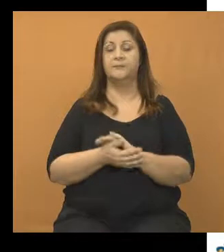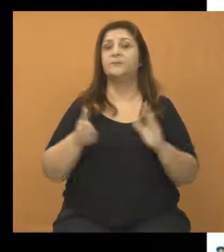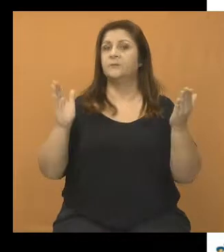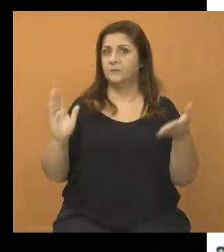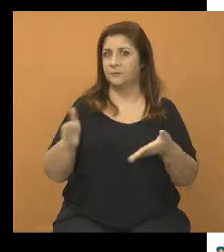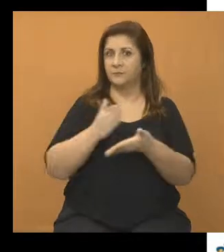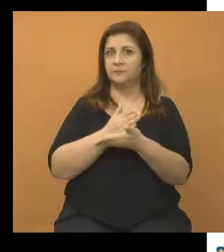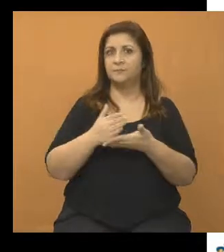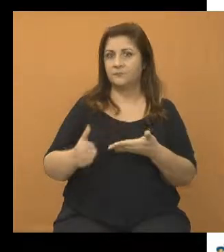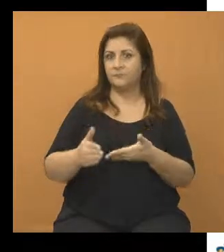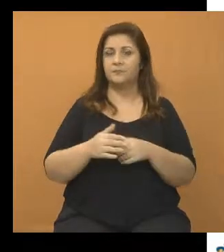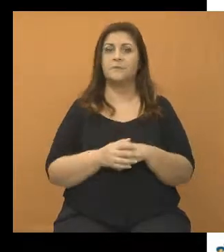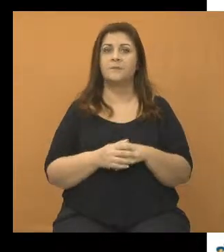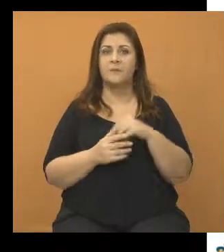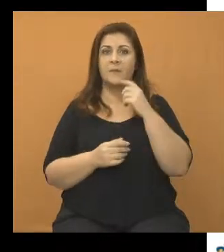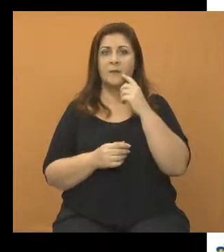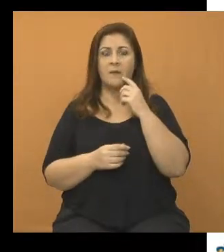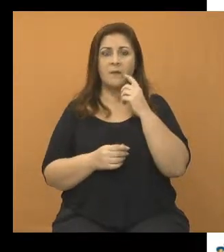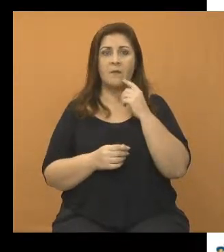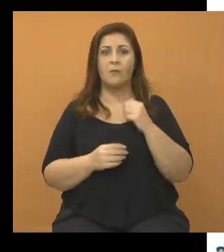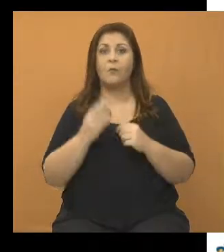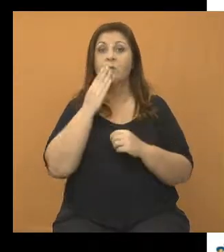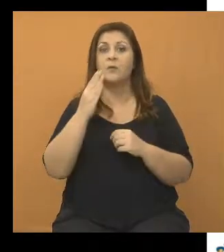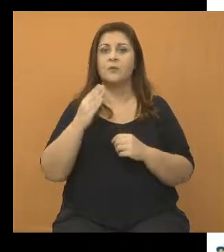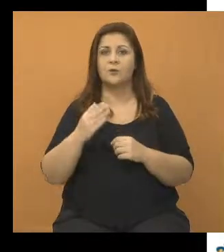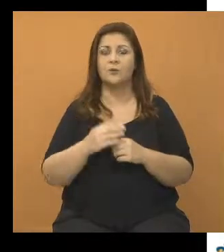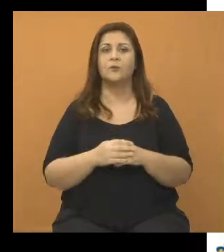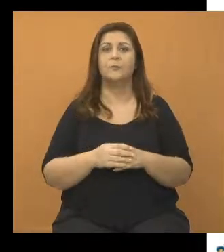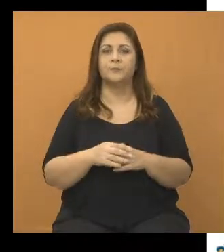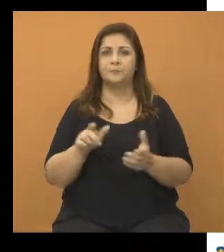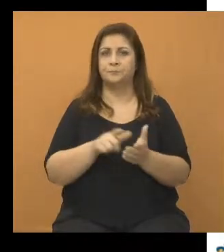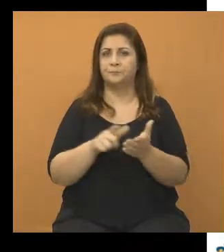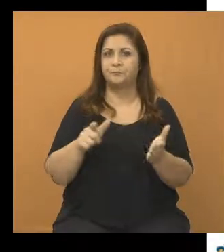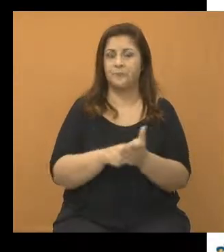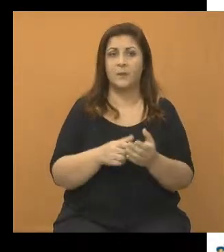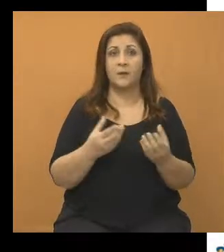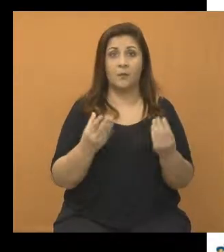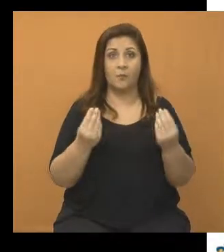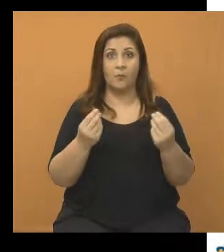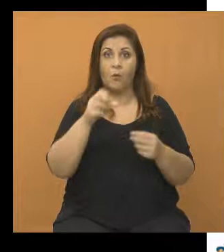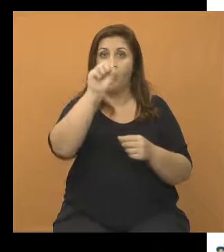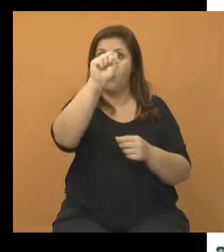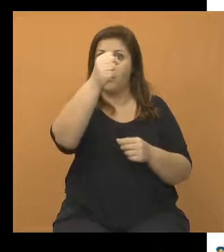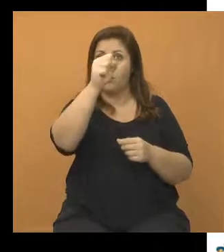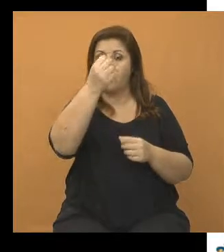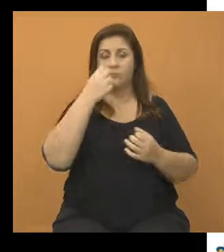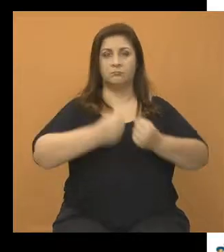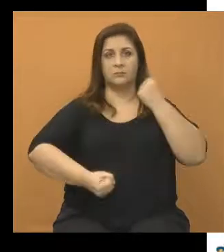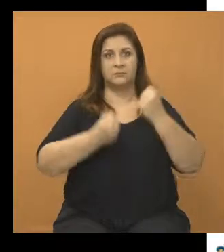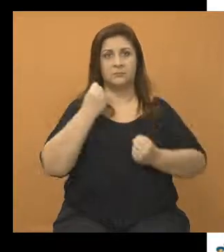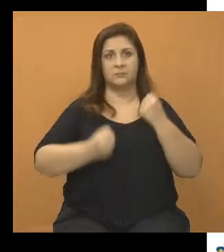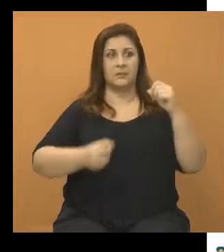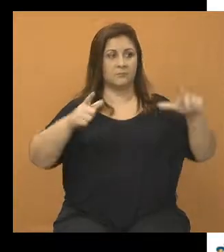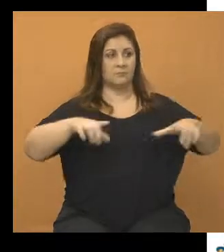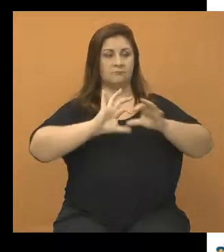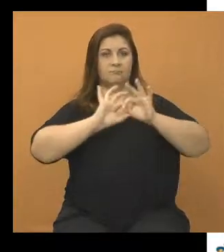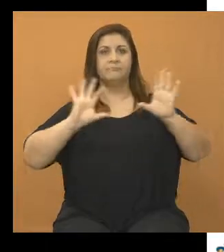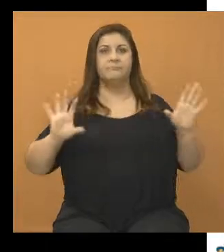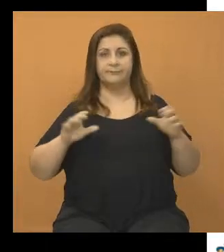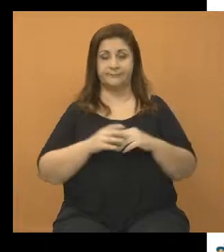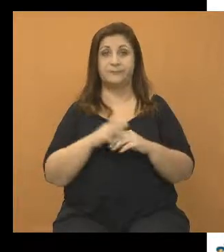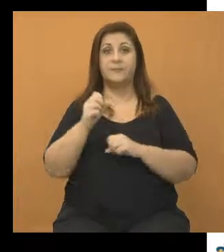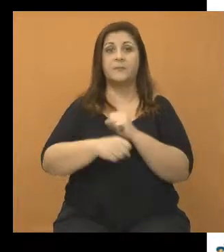andamento o processo licitatório de um grande número de academias ao ar livre, são 8 ao total, e para o ano que vem a gente